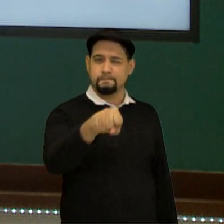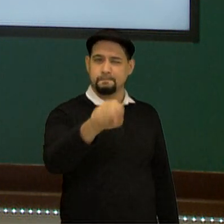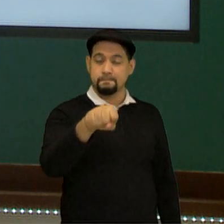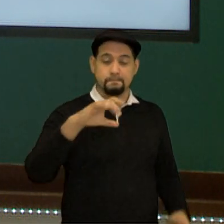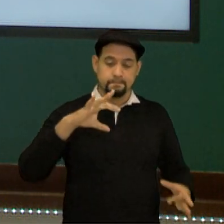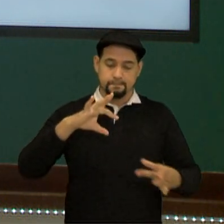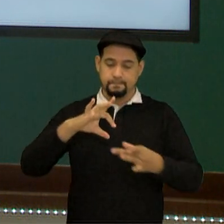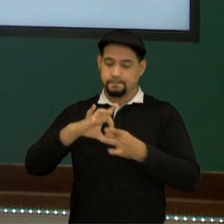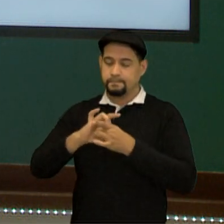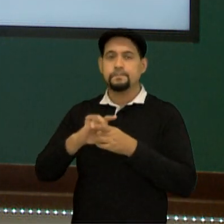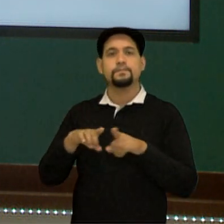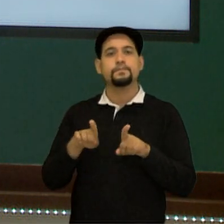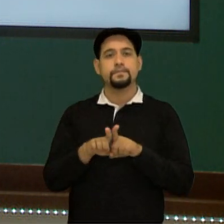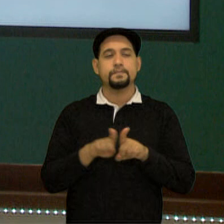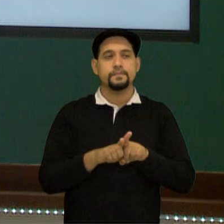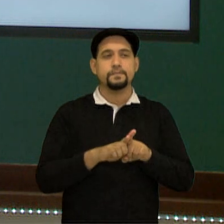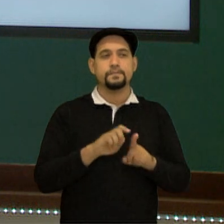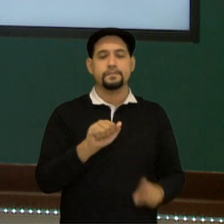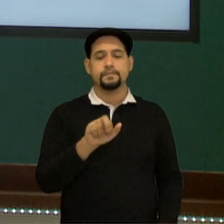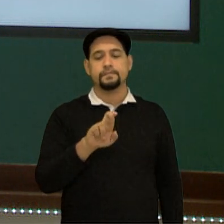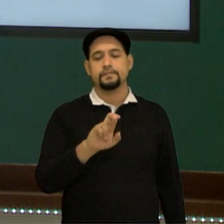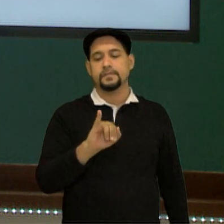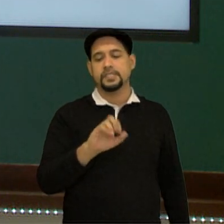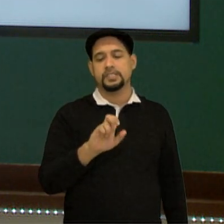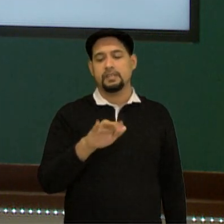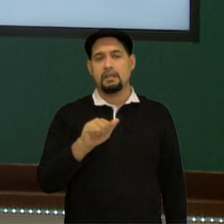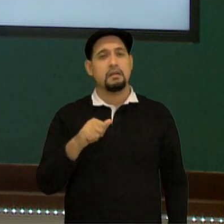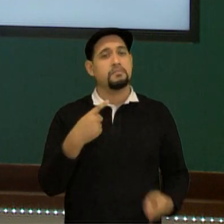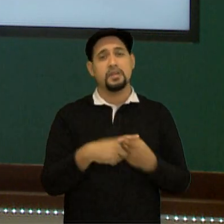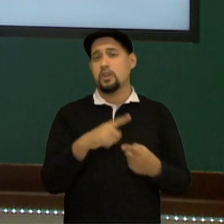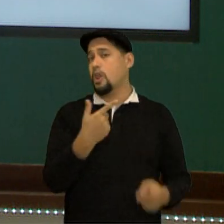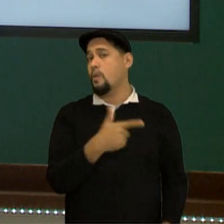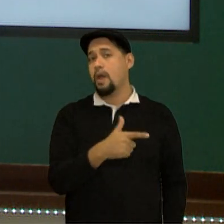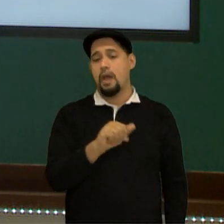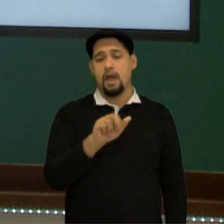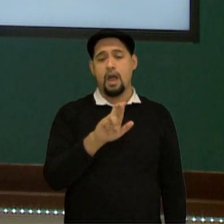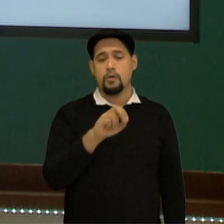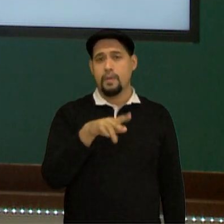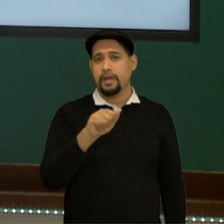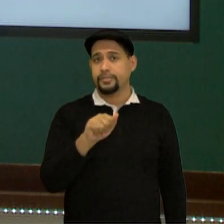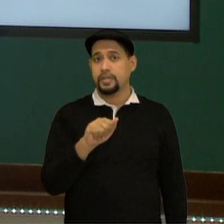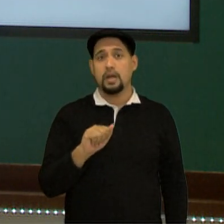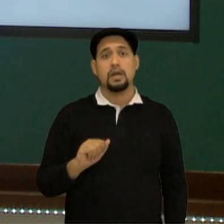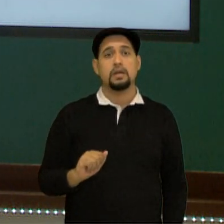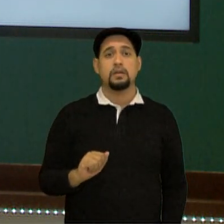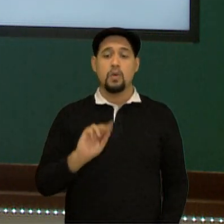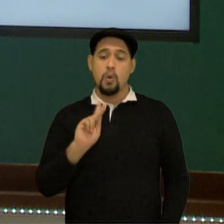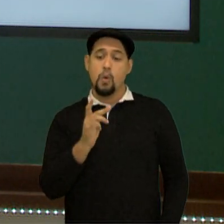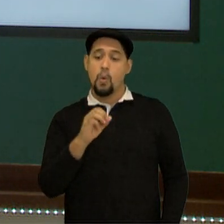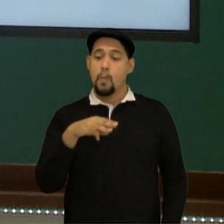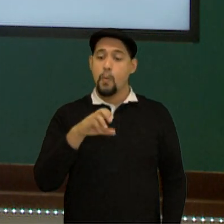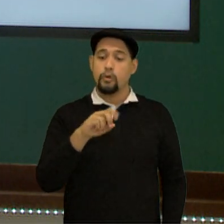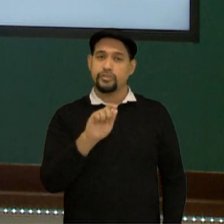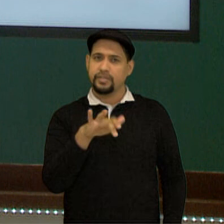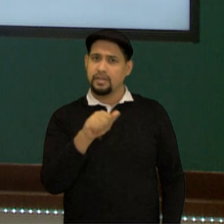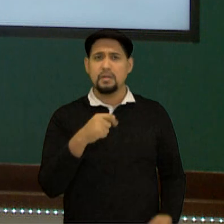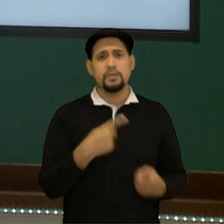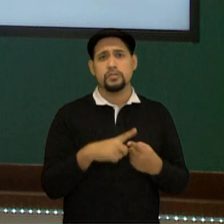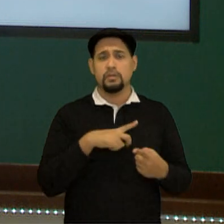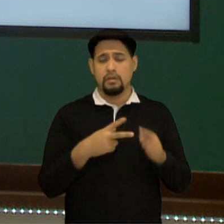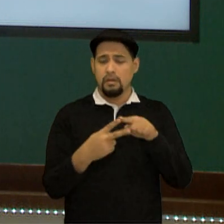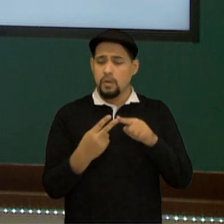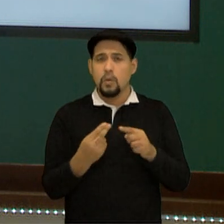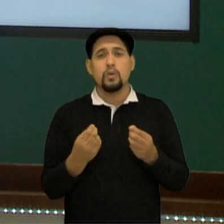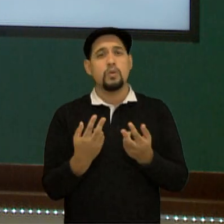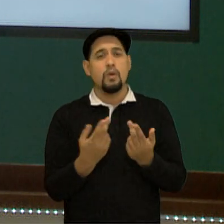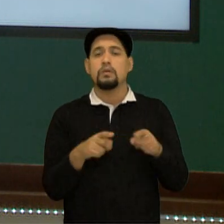fechada, alicíclica, claro, porque ela não é aromática, homogênea, porque só tem carbonos e hidrogênios, e insaturada,